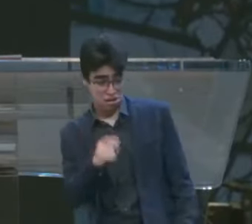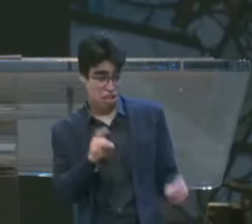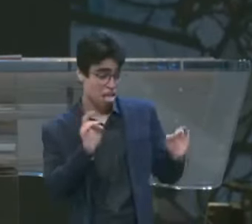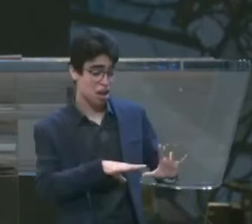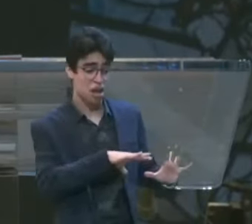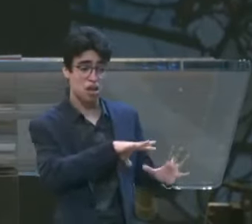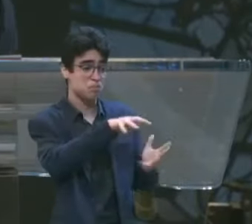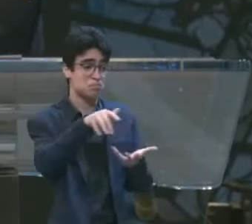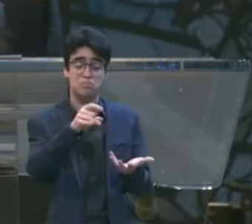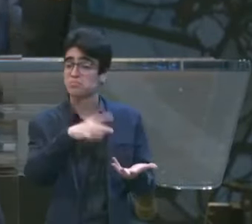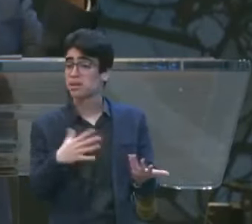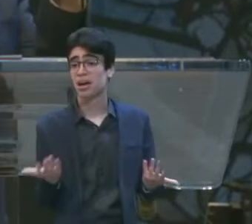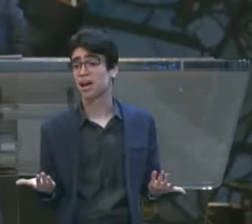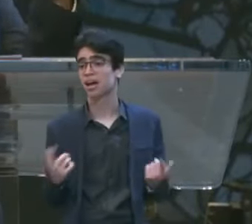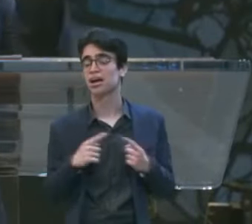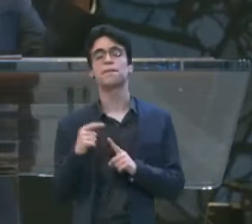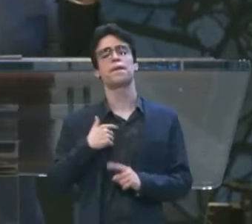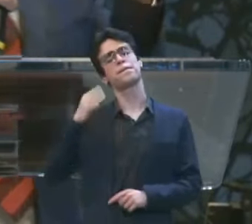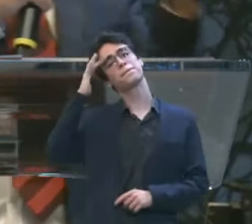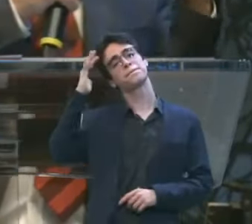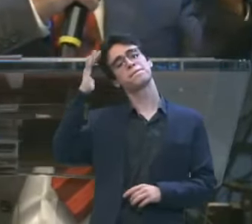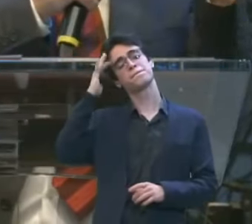fico pensando nesses homens que